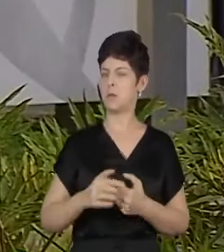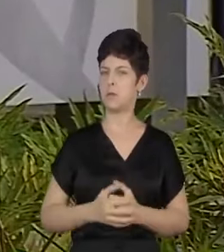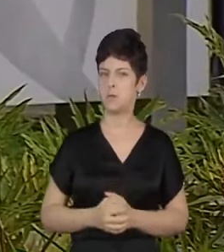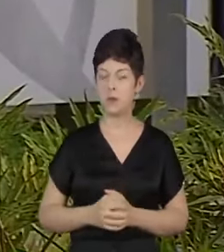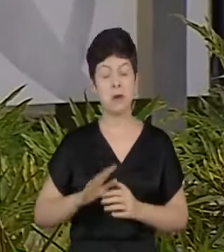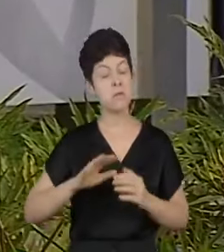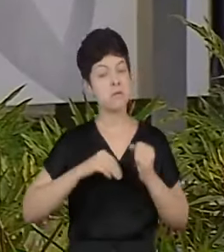sigilo